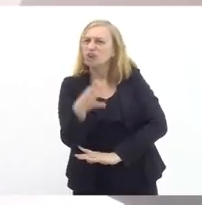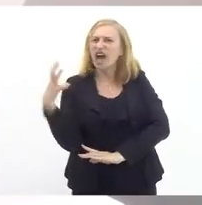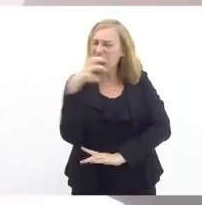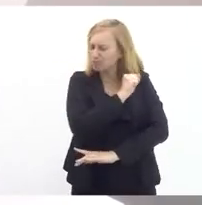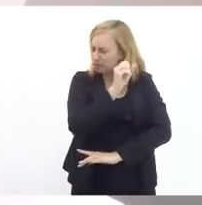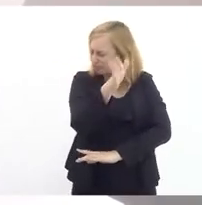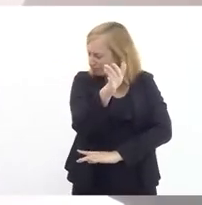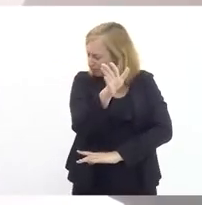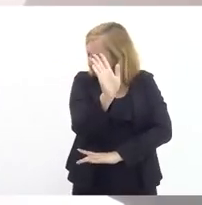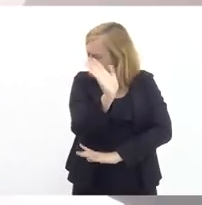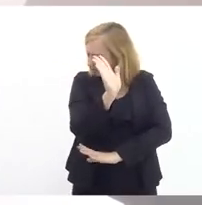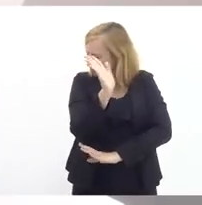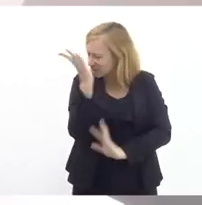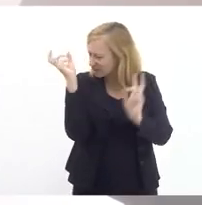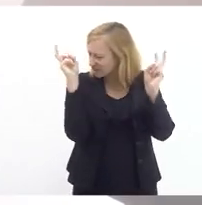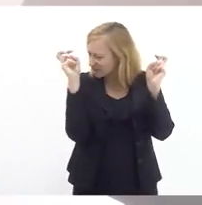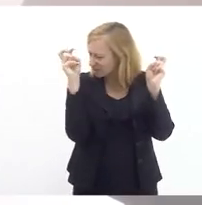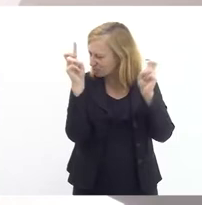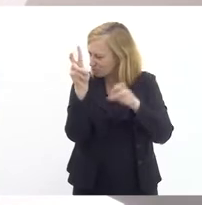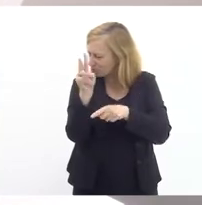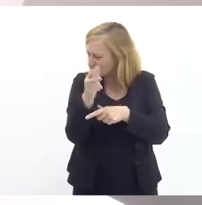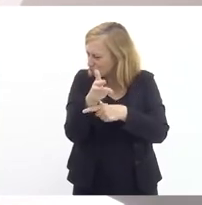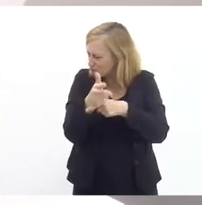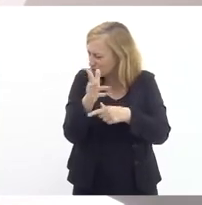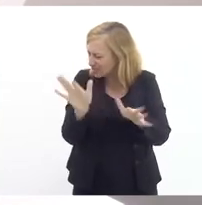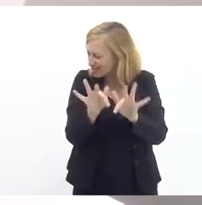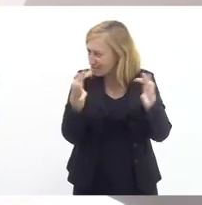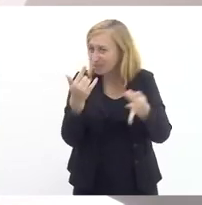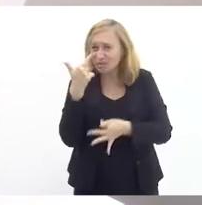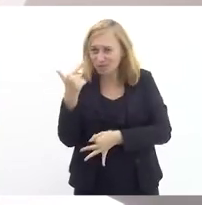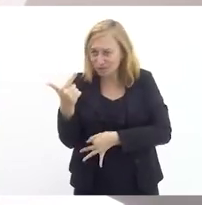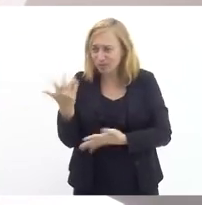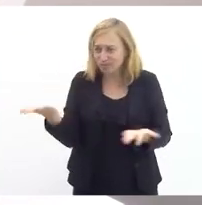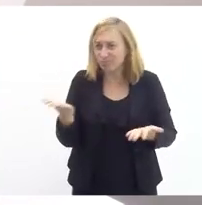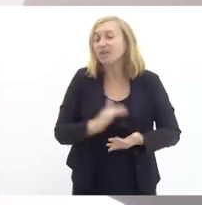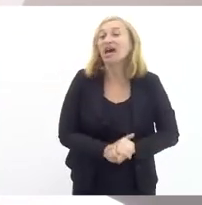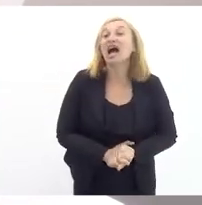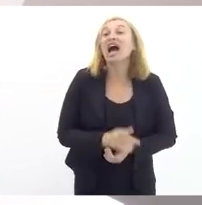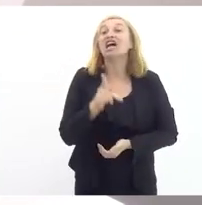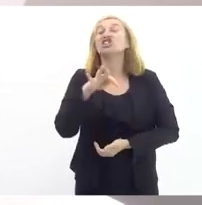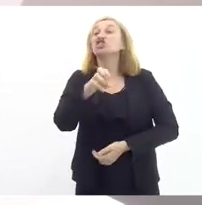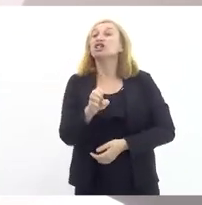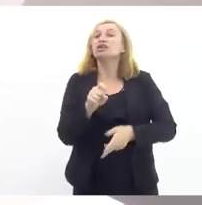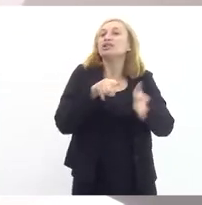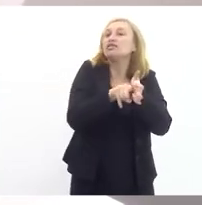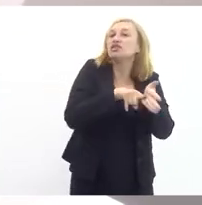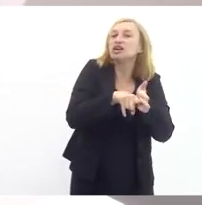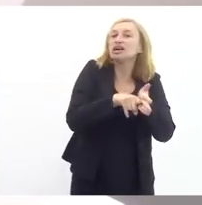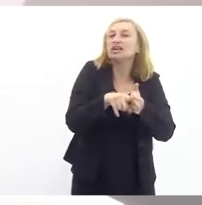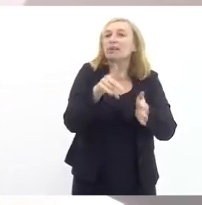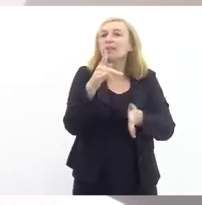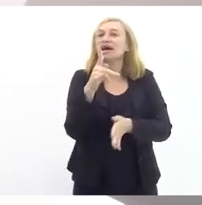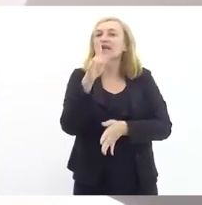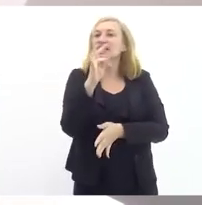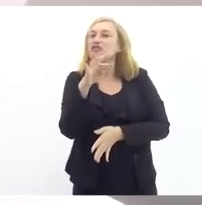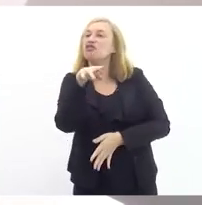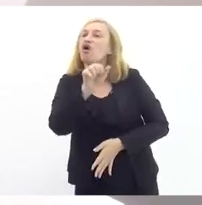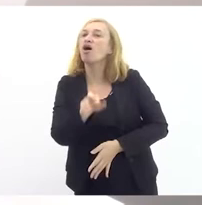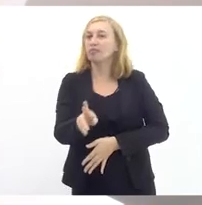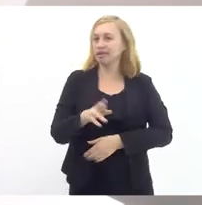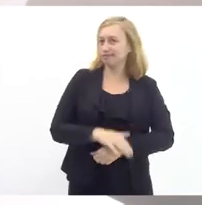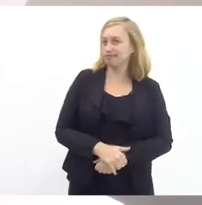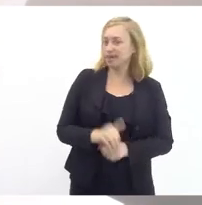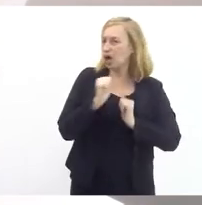do... O videozinho simples deu para você perceber, né, Murilo? A Getransp tem fiscalizado as plataformas